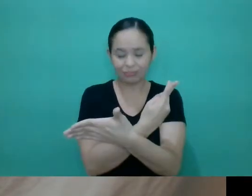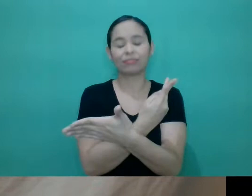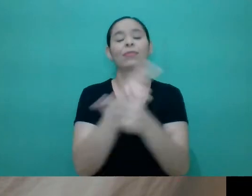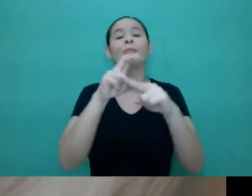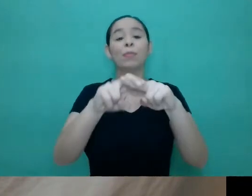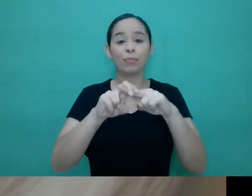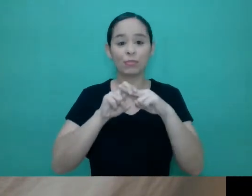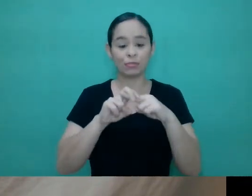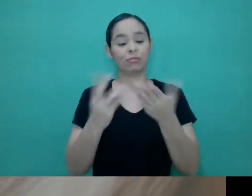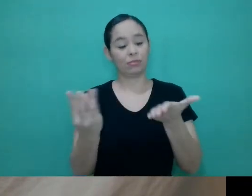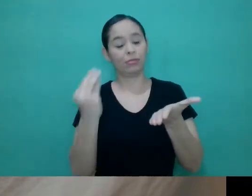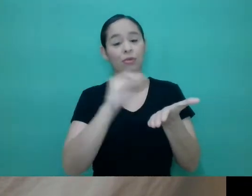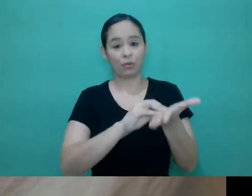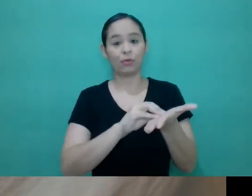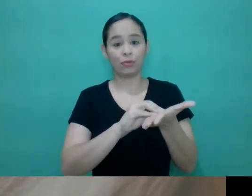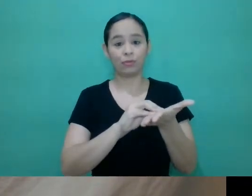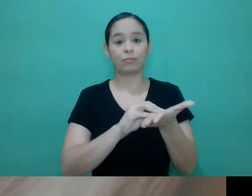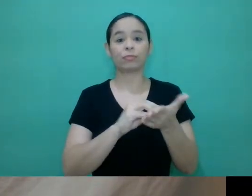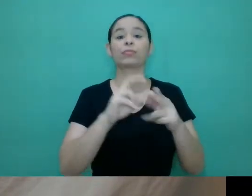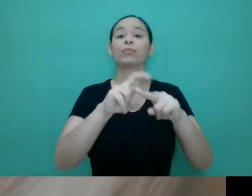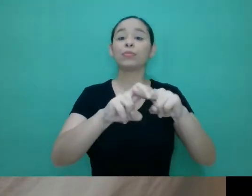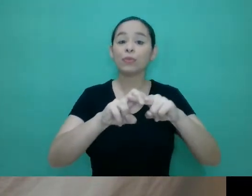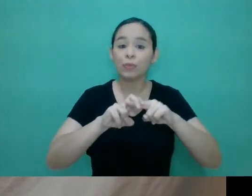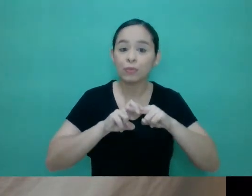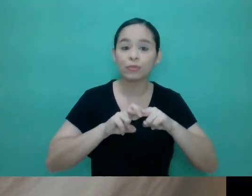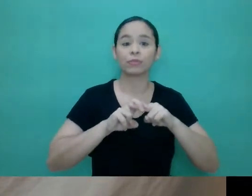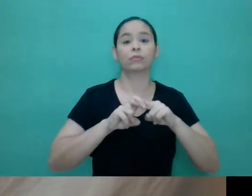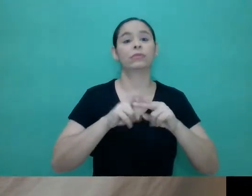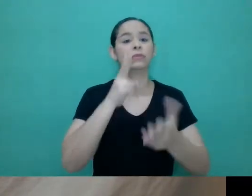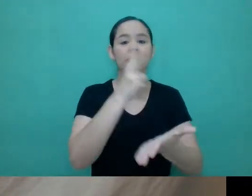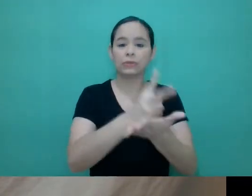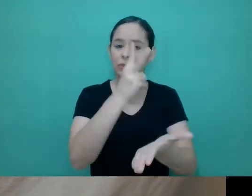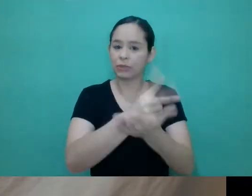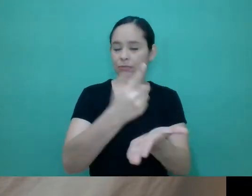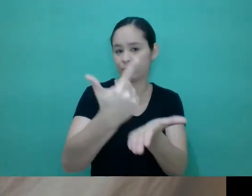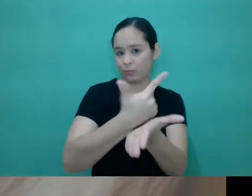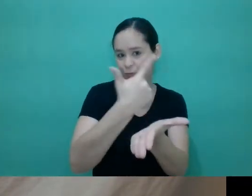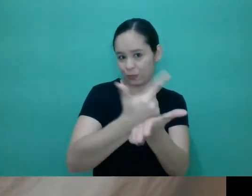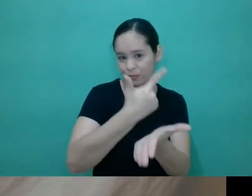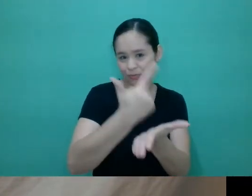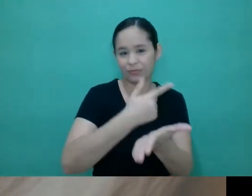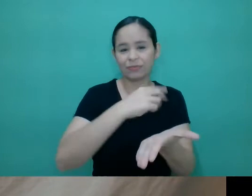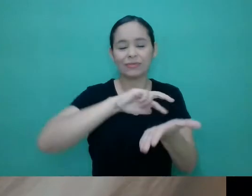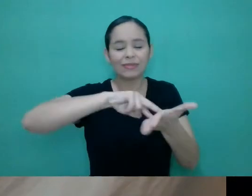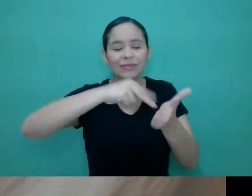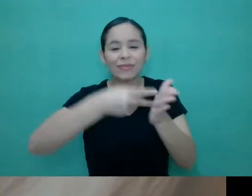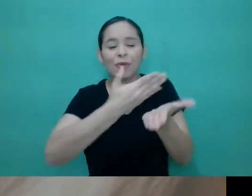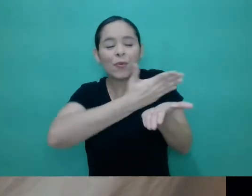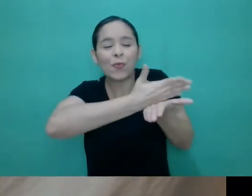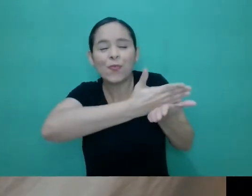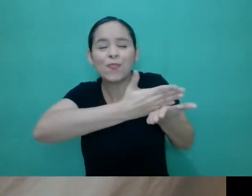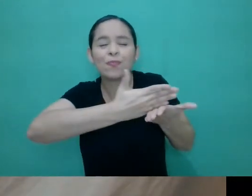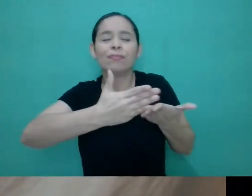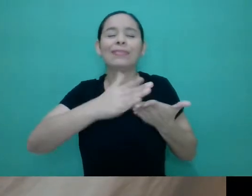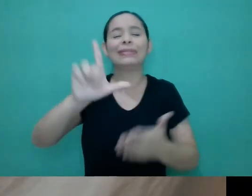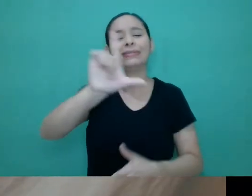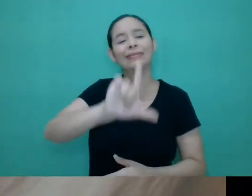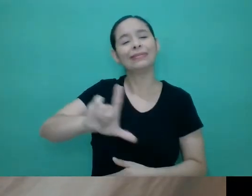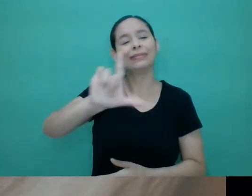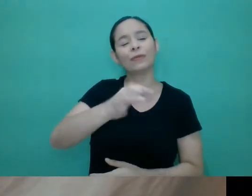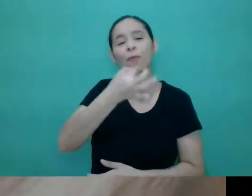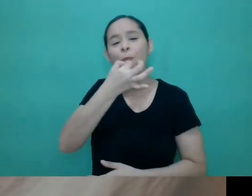isso na sua obra, né? Os ensaios, eles estão dentro de uma experiência de nascimento de uma literatura crítica